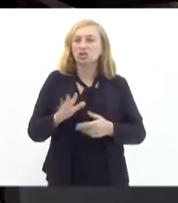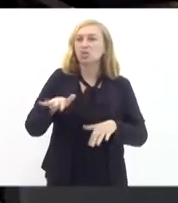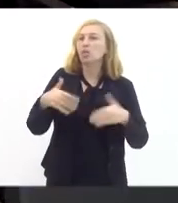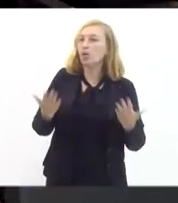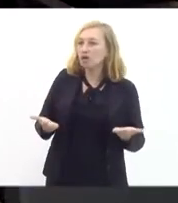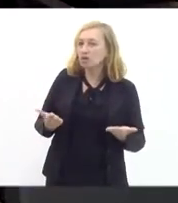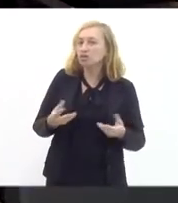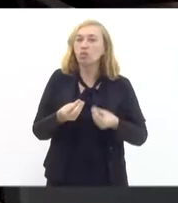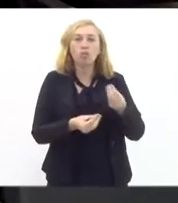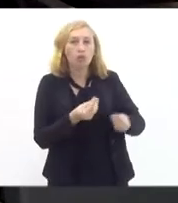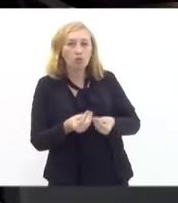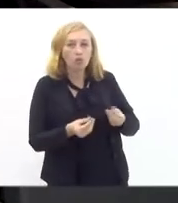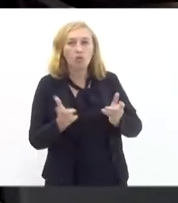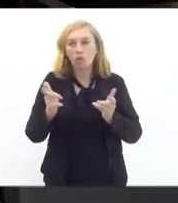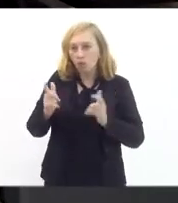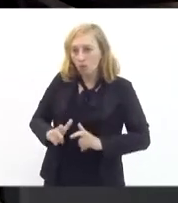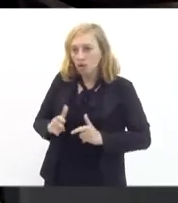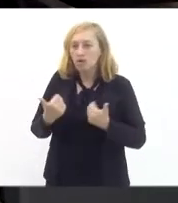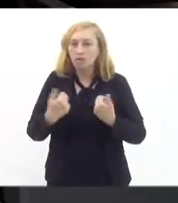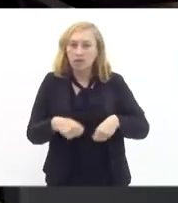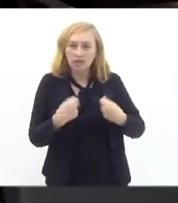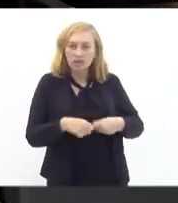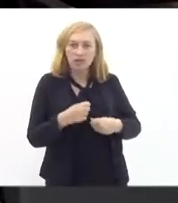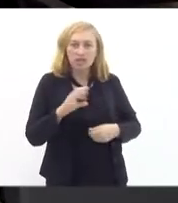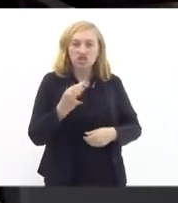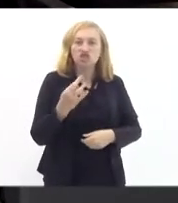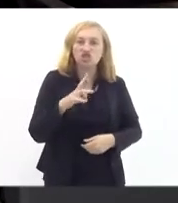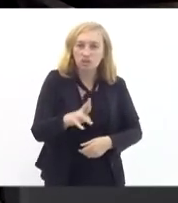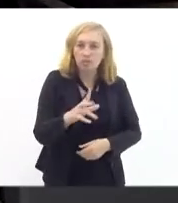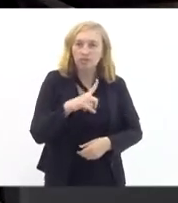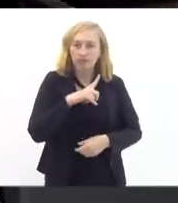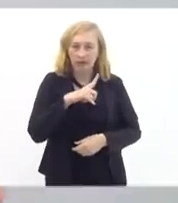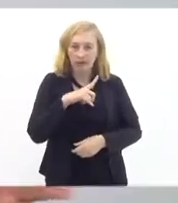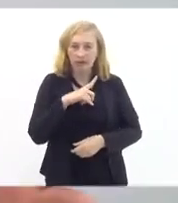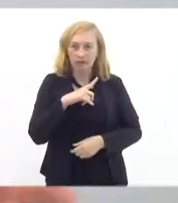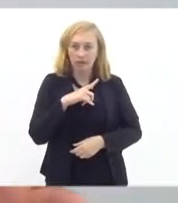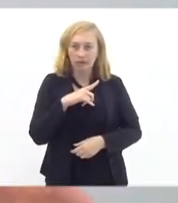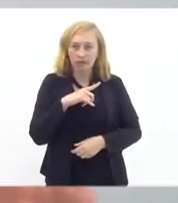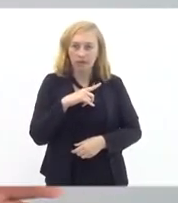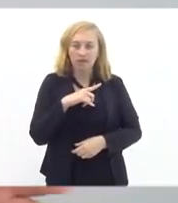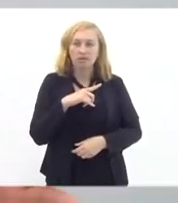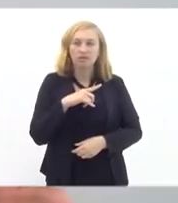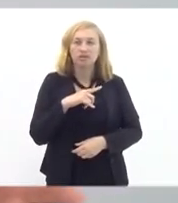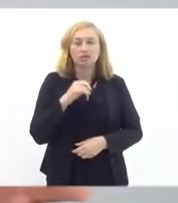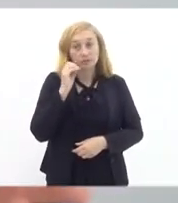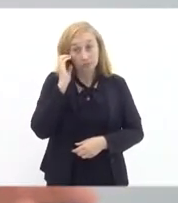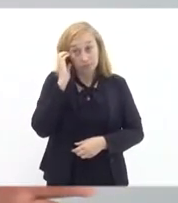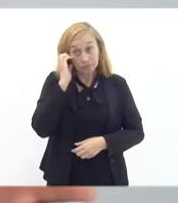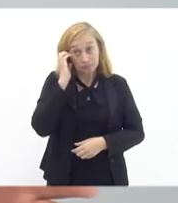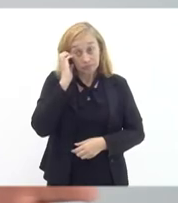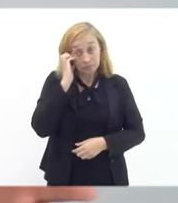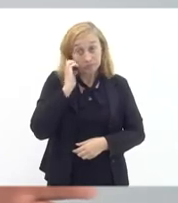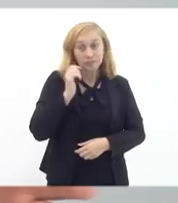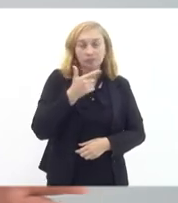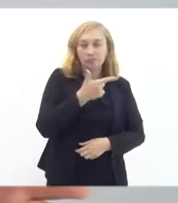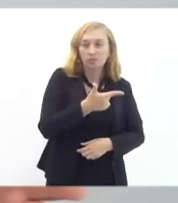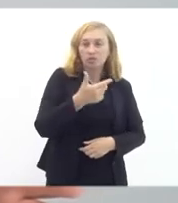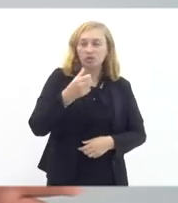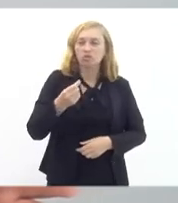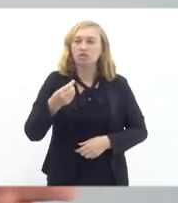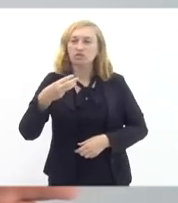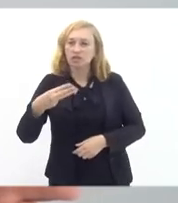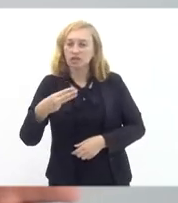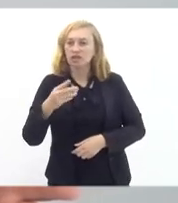onde, mas para que a gente precise, em primeiro lugar, ter chip. Senão, então precisa adquirir chip em 2023. Olha